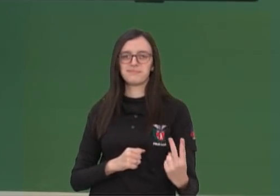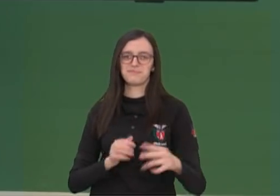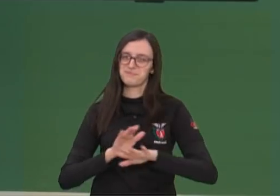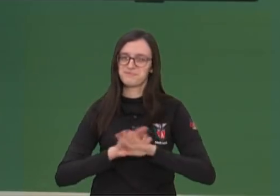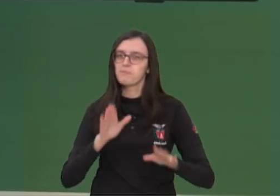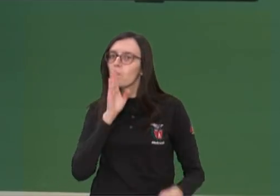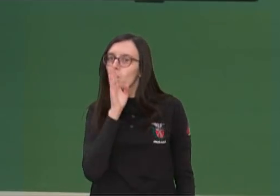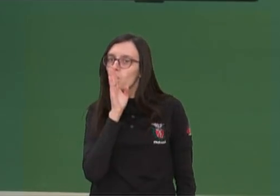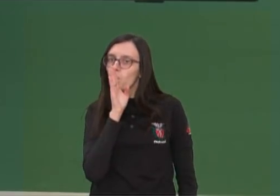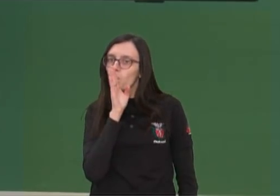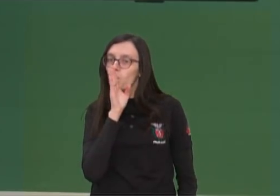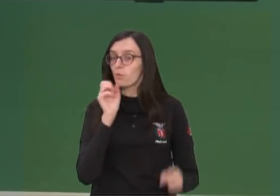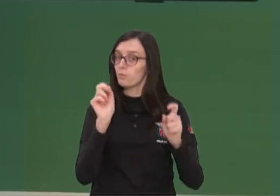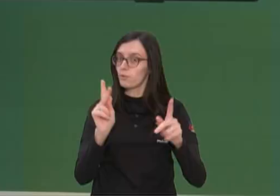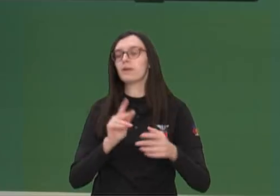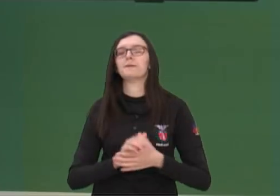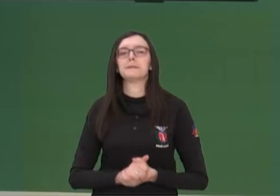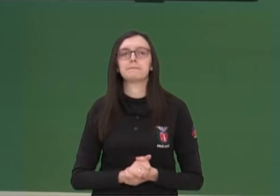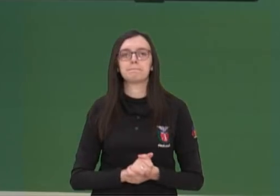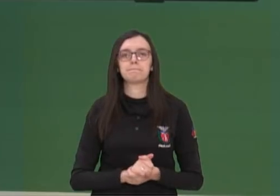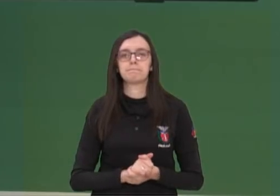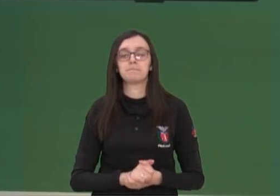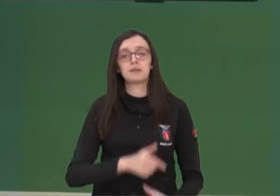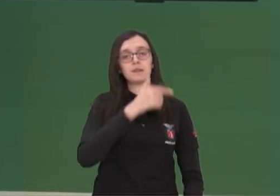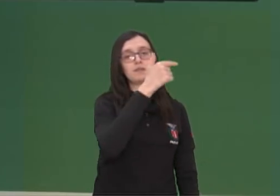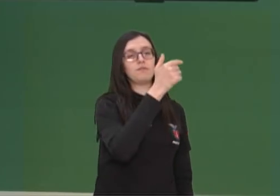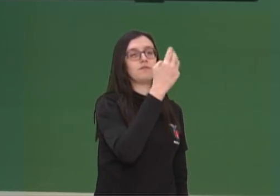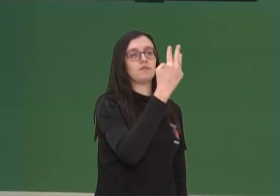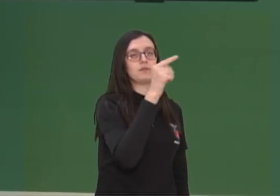ali quietinho. Então,